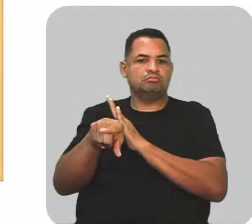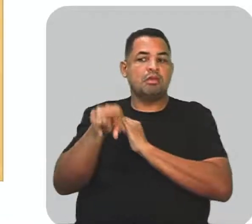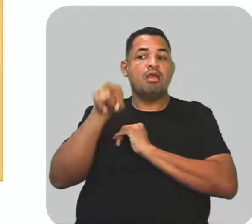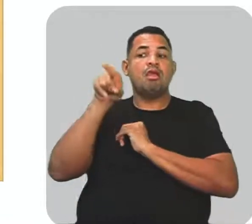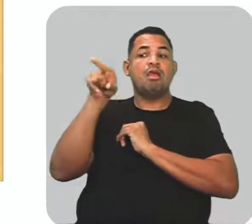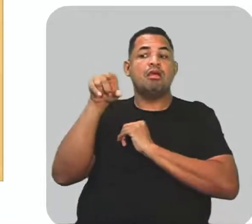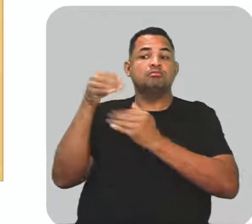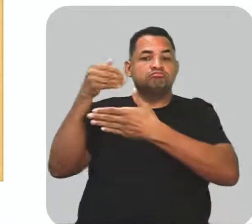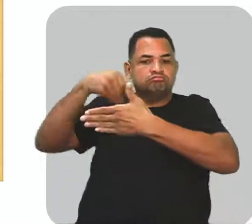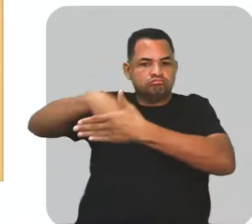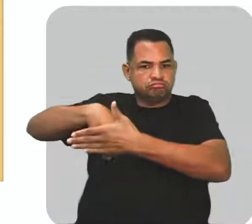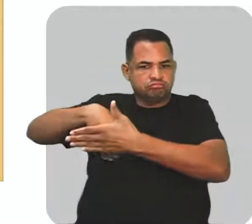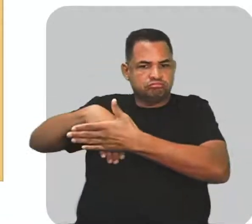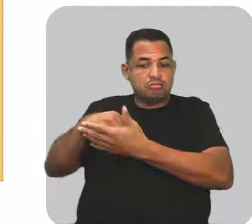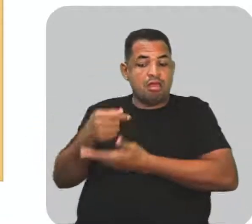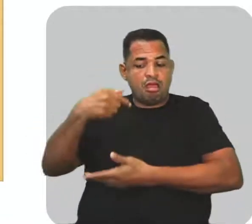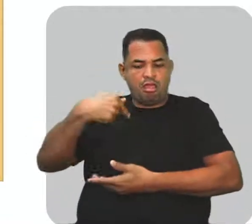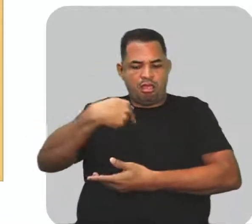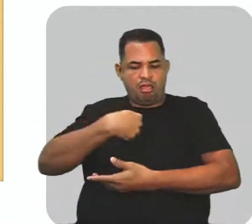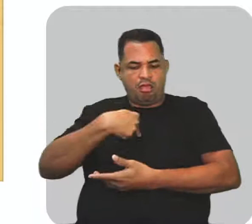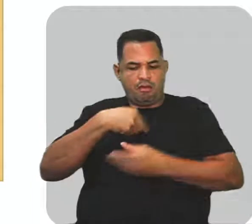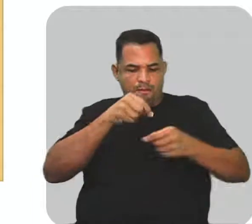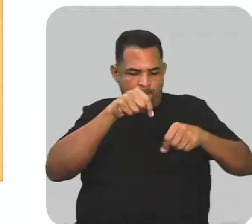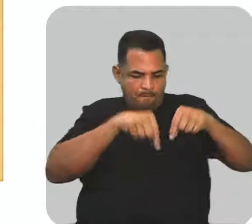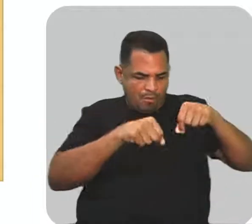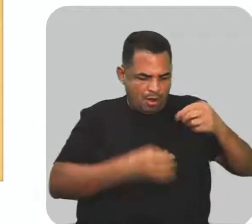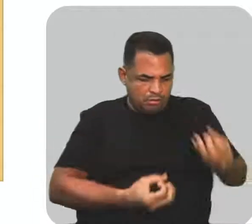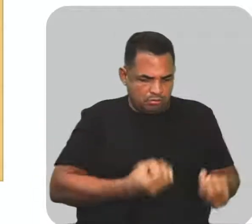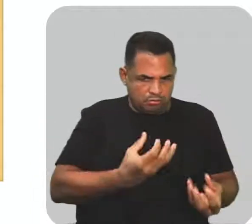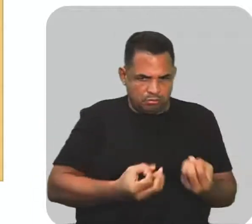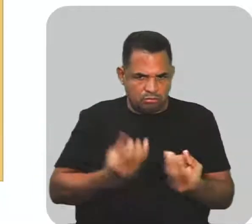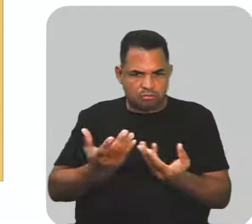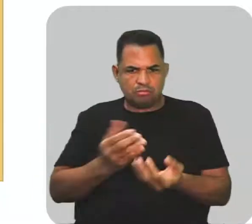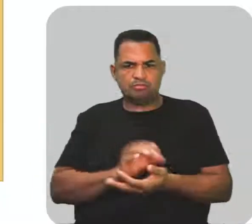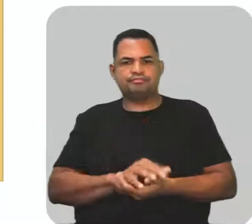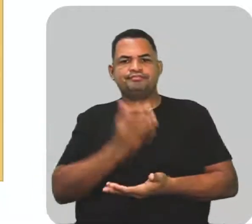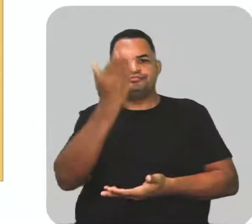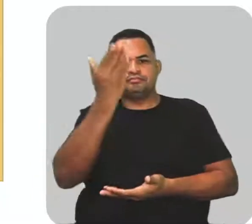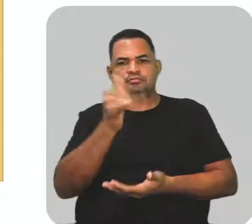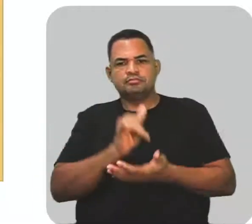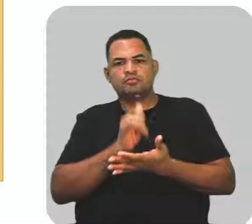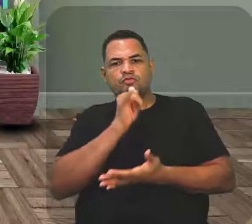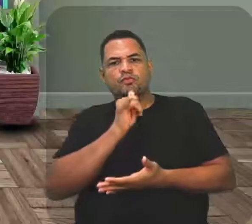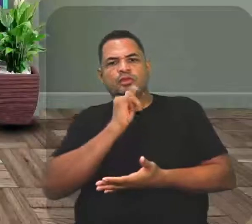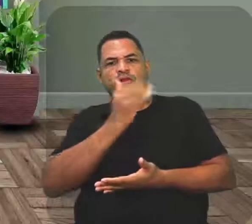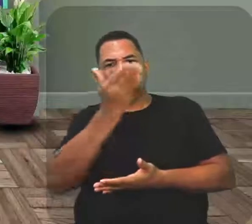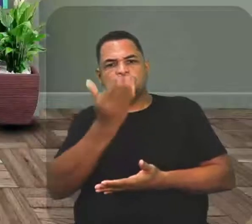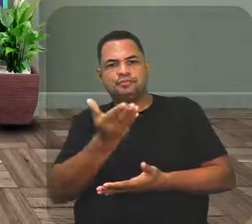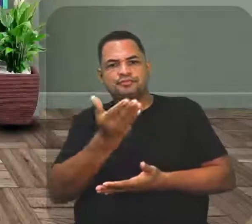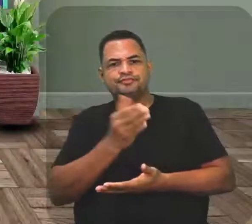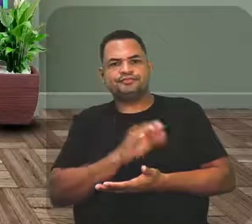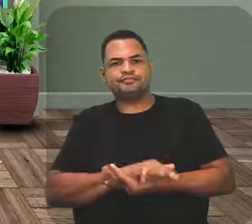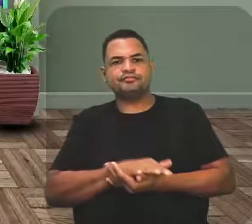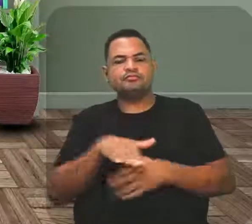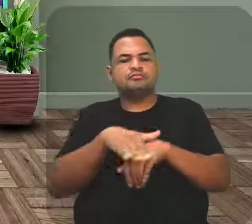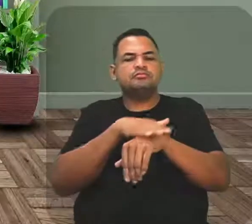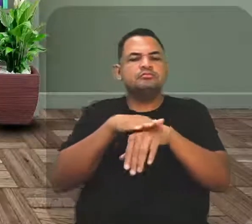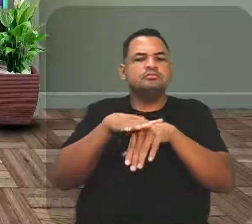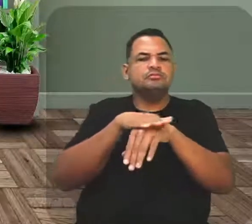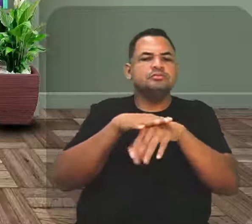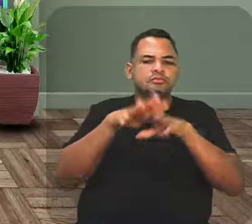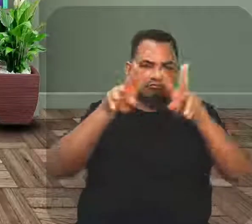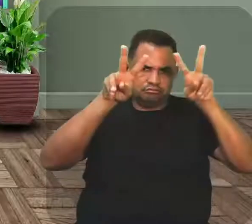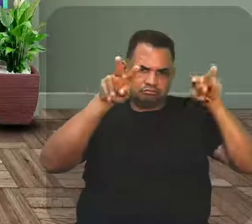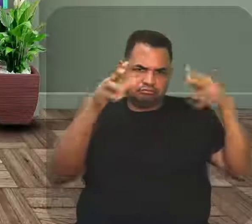esconde. Eu planto. Ok. Este exemplo é para já conversar com a nossa